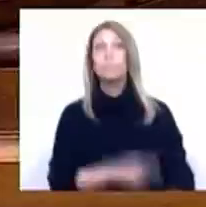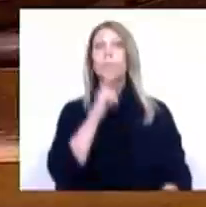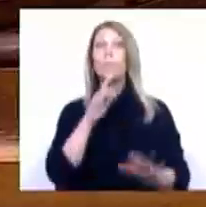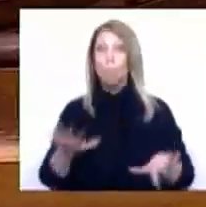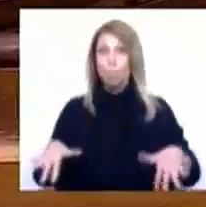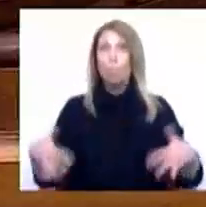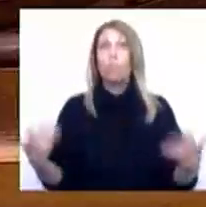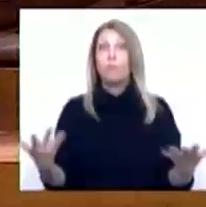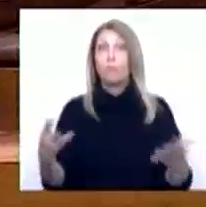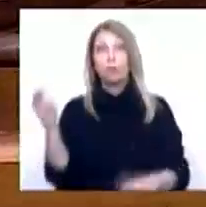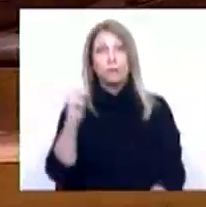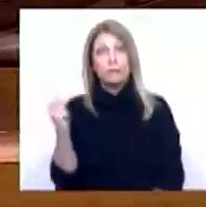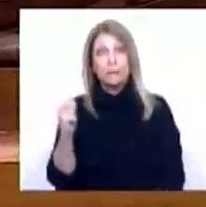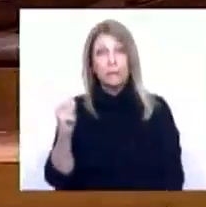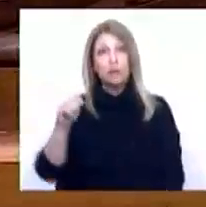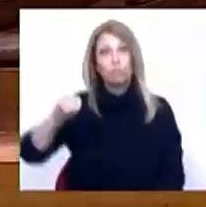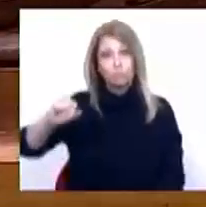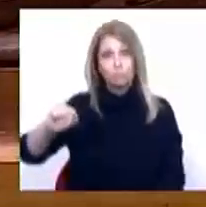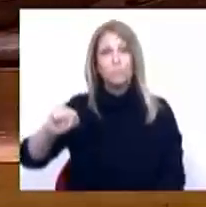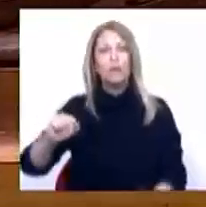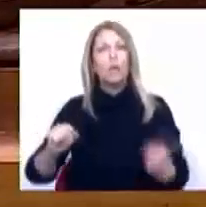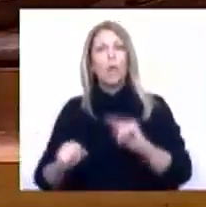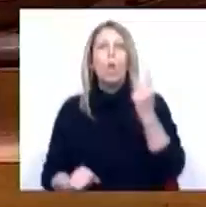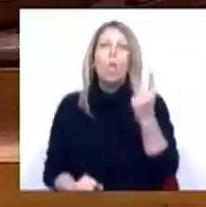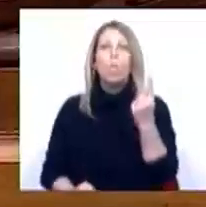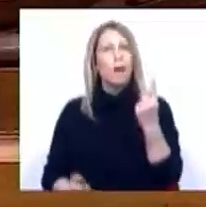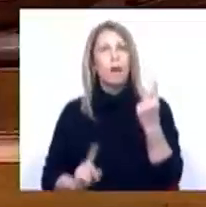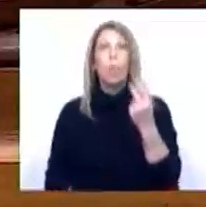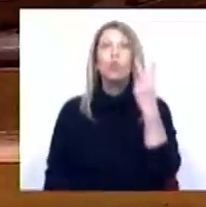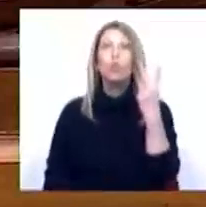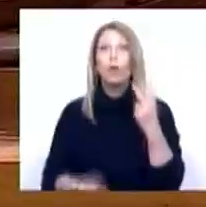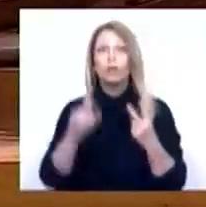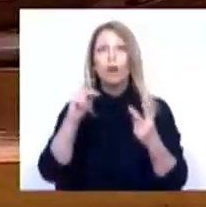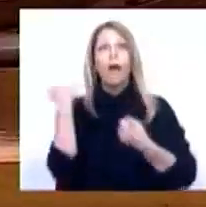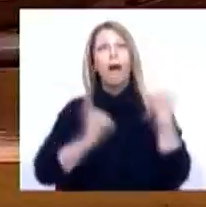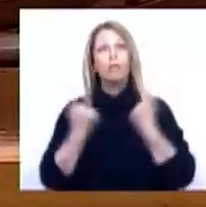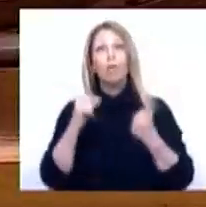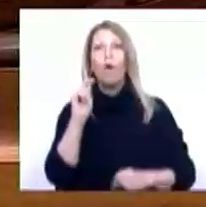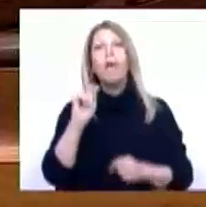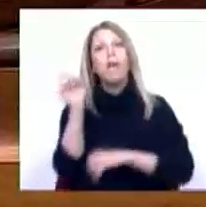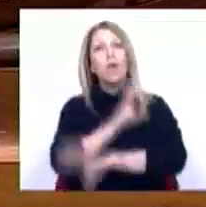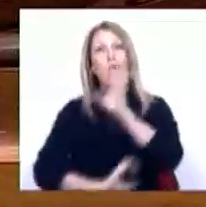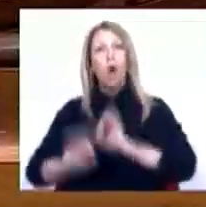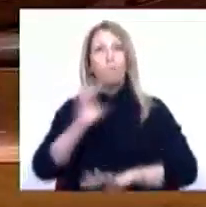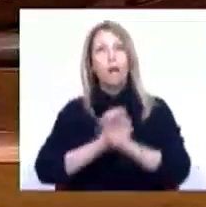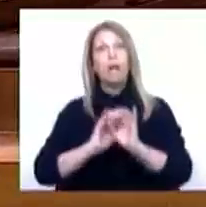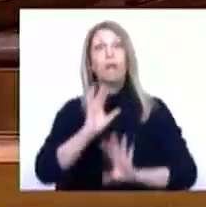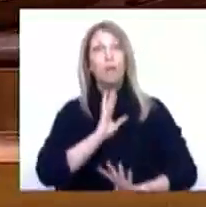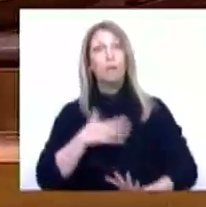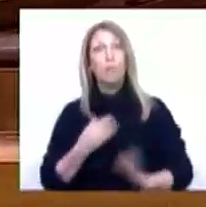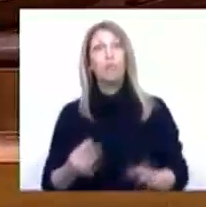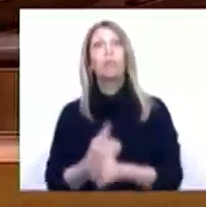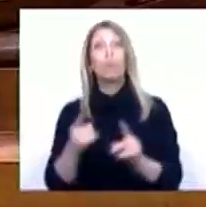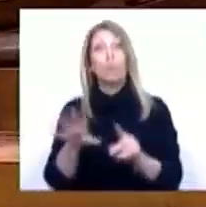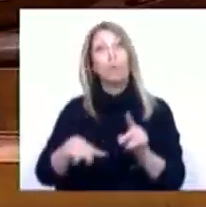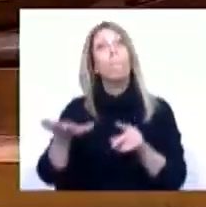Podemos ter em Sines não uma, mas duas auto-Europas no futuro, porque pode ser um porto ligado e digitalizado a